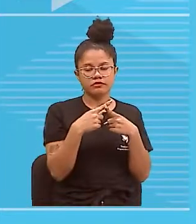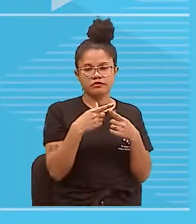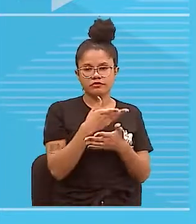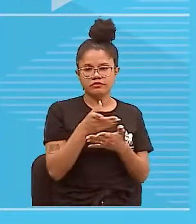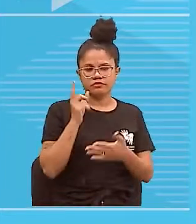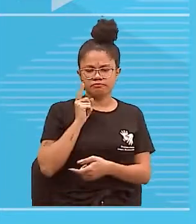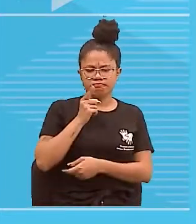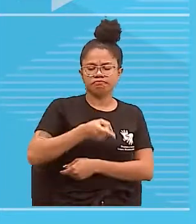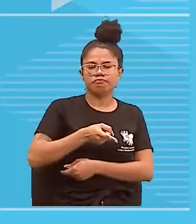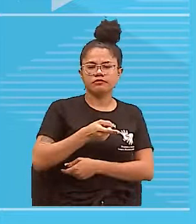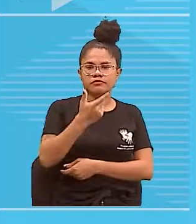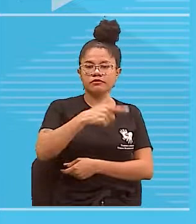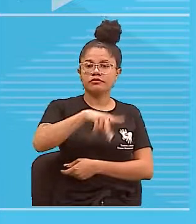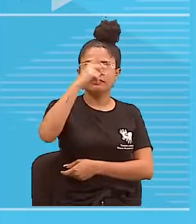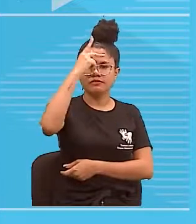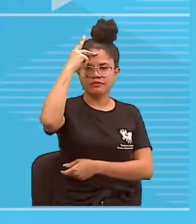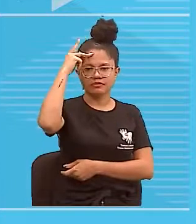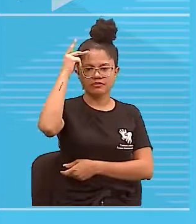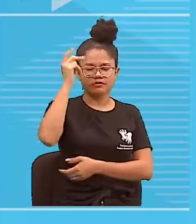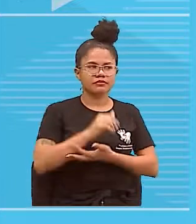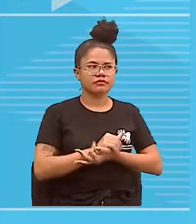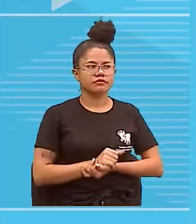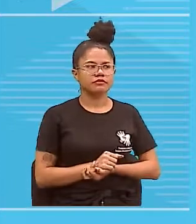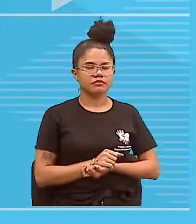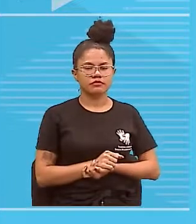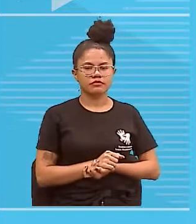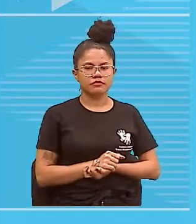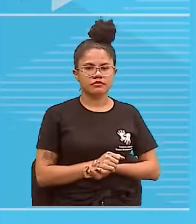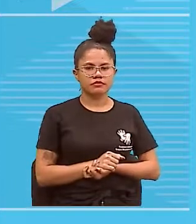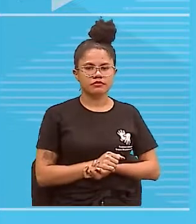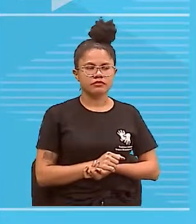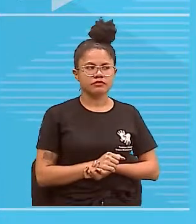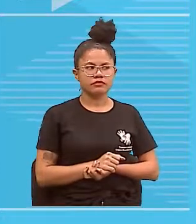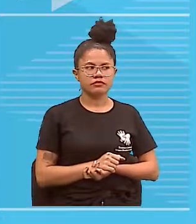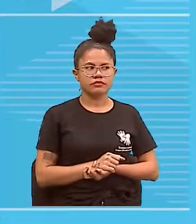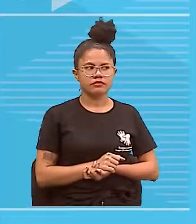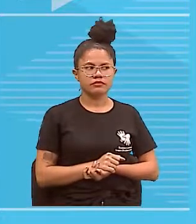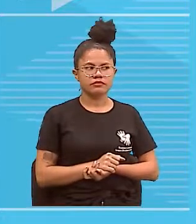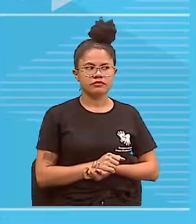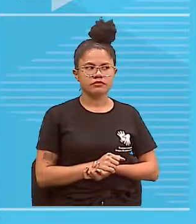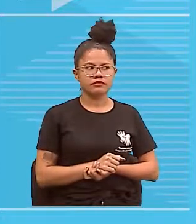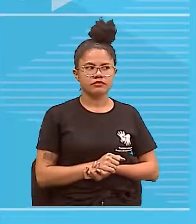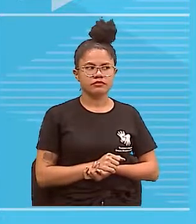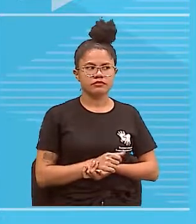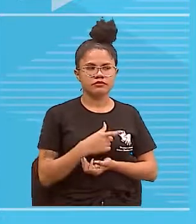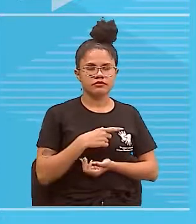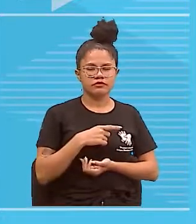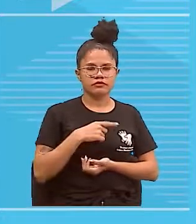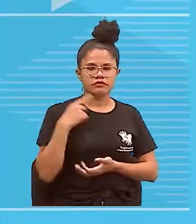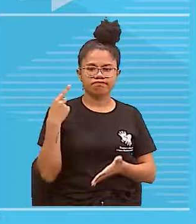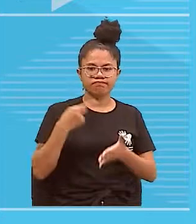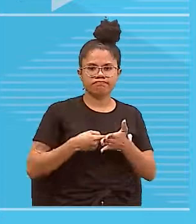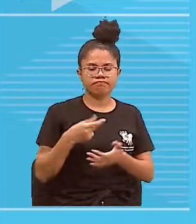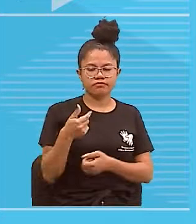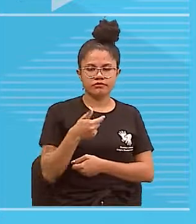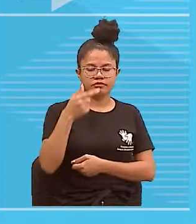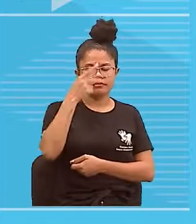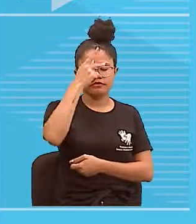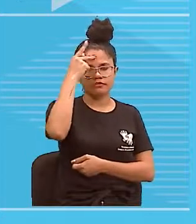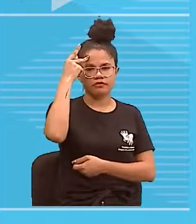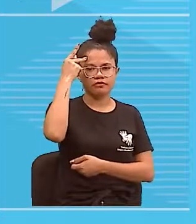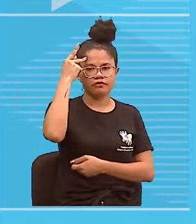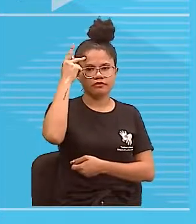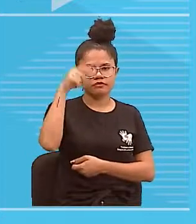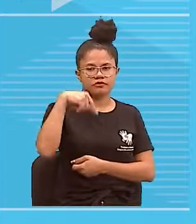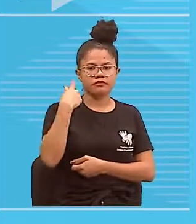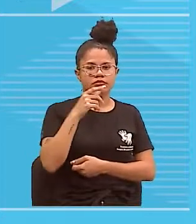ordem para alguém na então eu vou ter imperativo para a segunda pessoa tu o